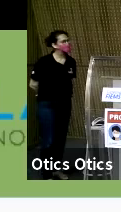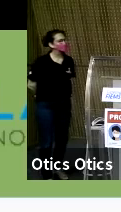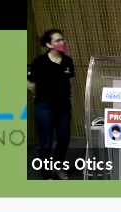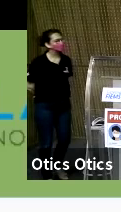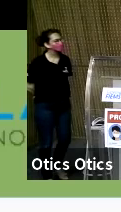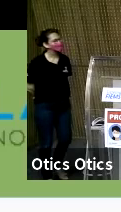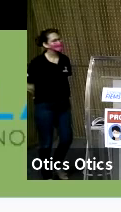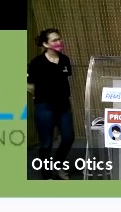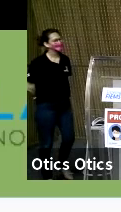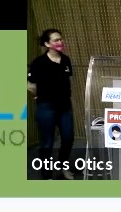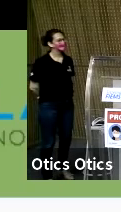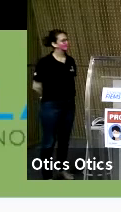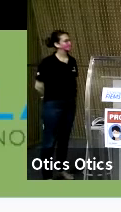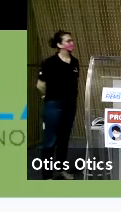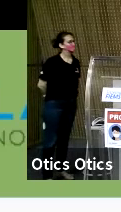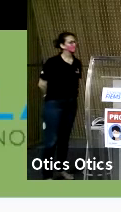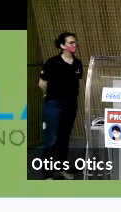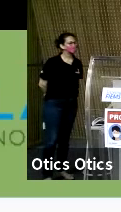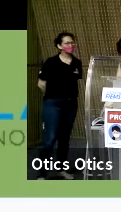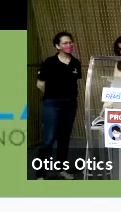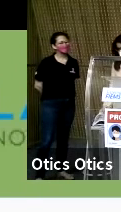Eu não vou enxergar